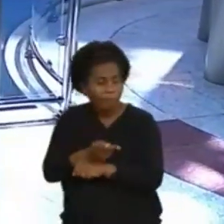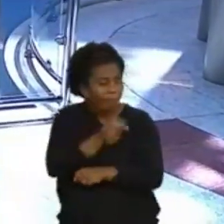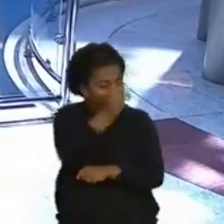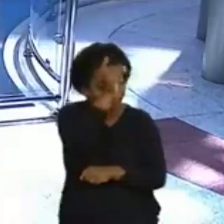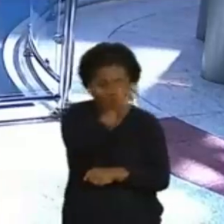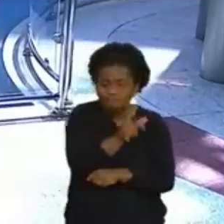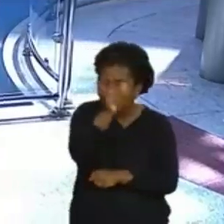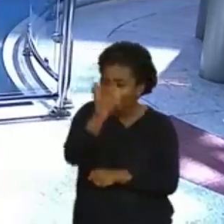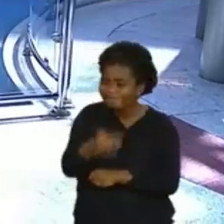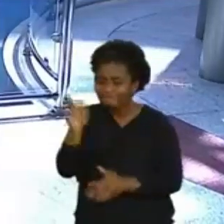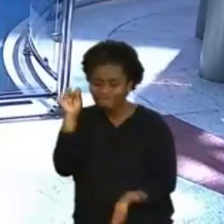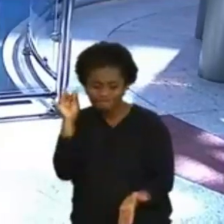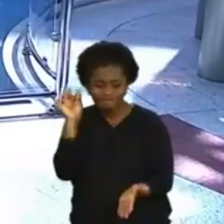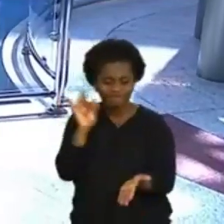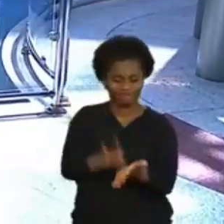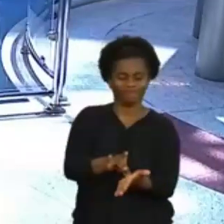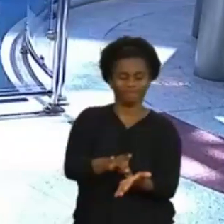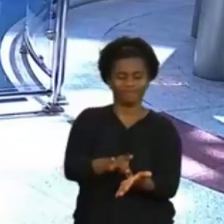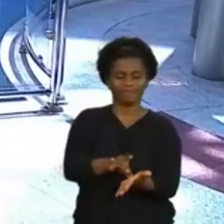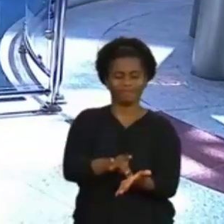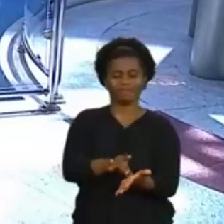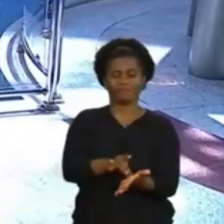sinceras, verdadeiras,